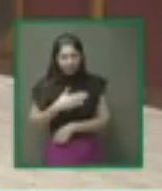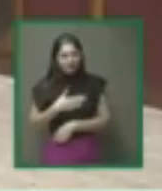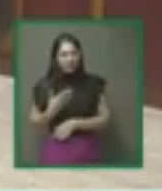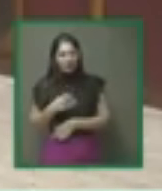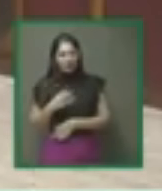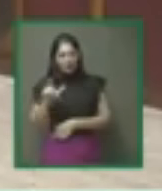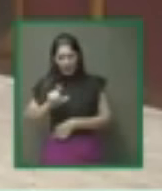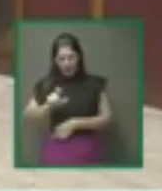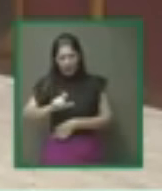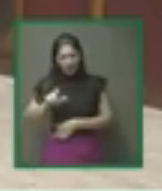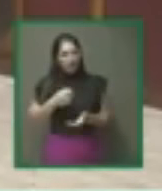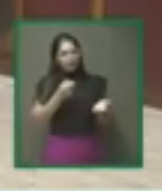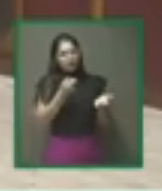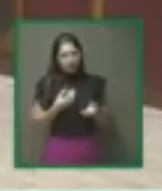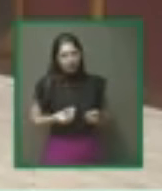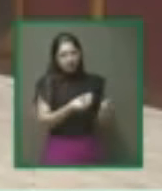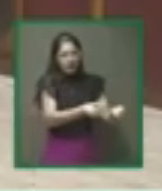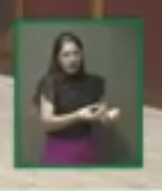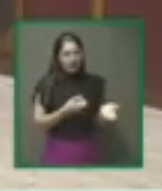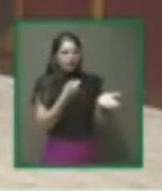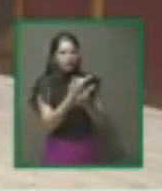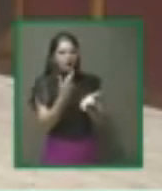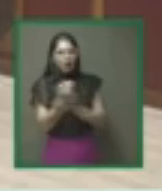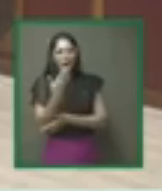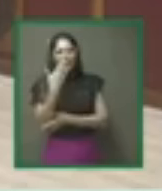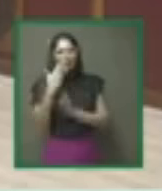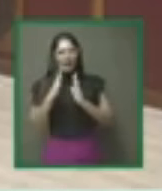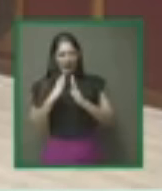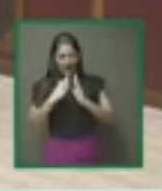com ele, porque eventualmente ele comprava. A gente morava ali na frente